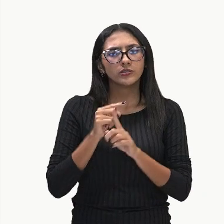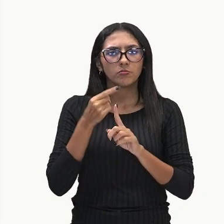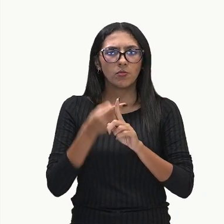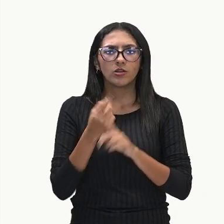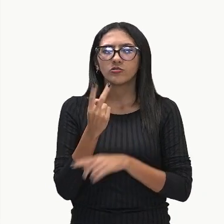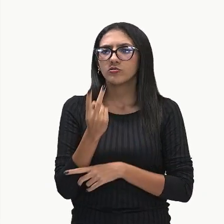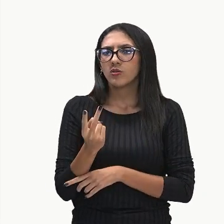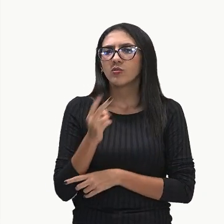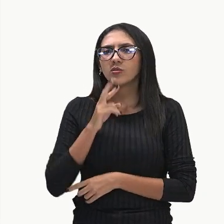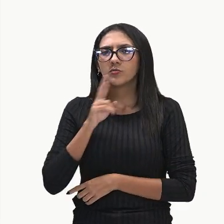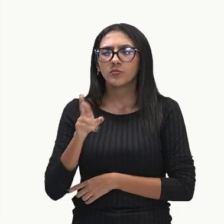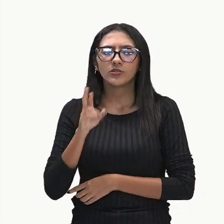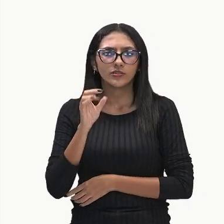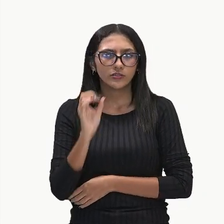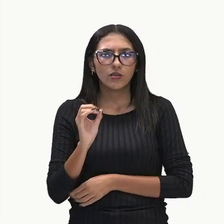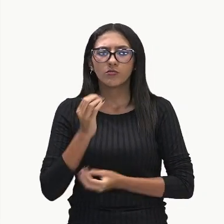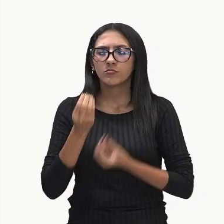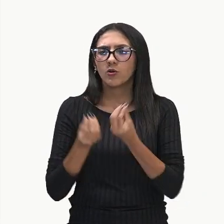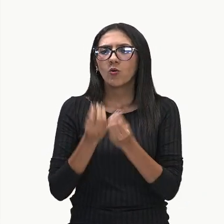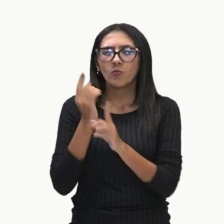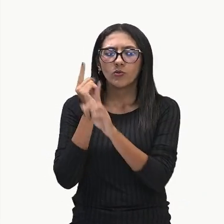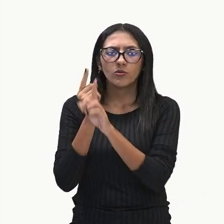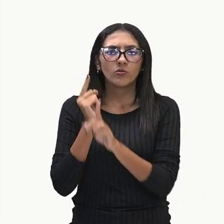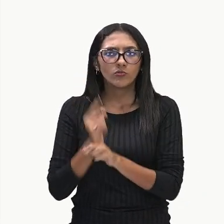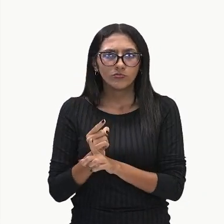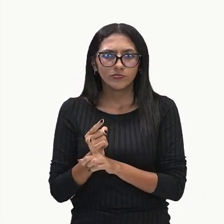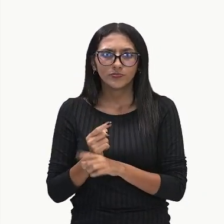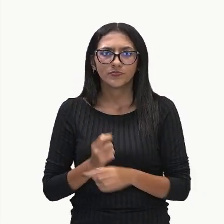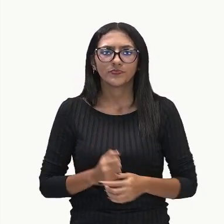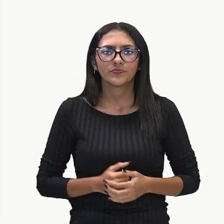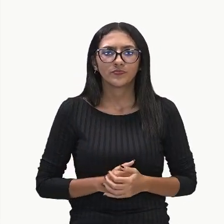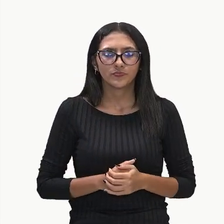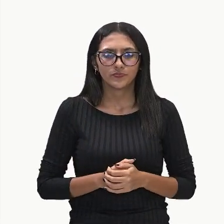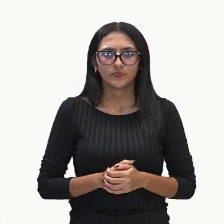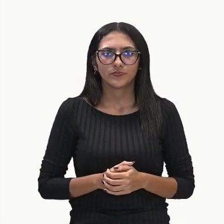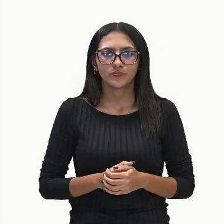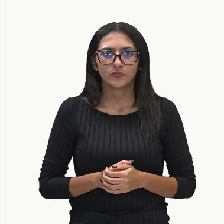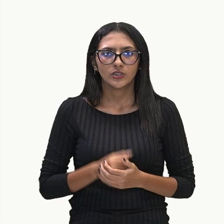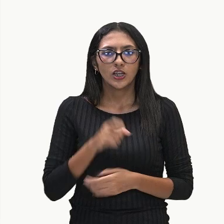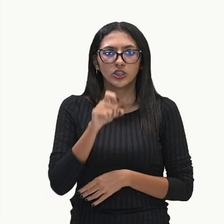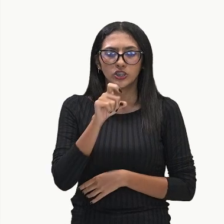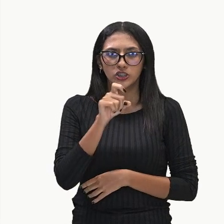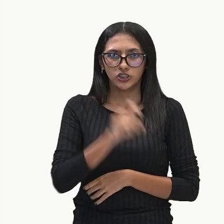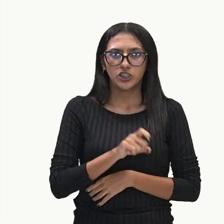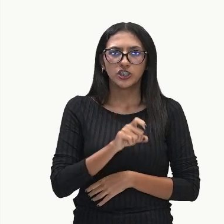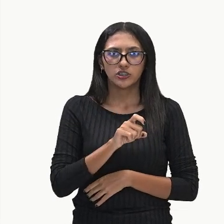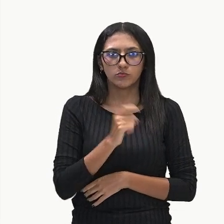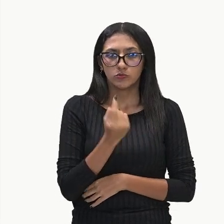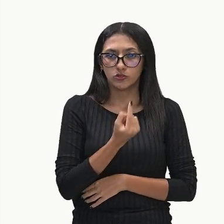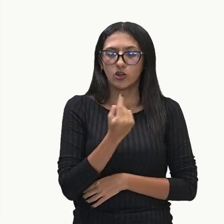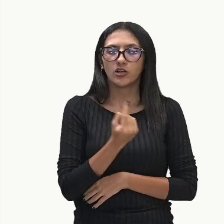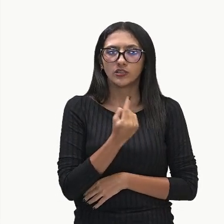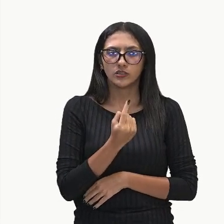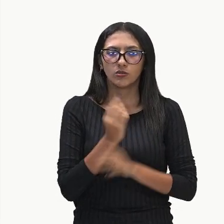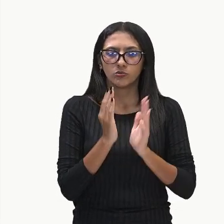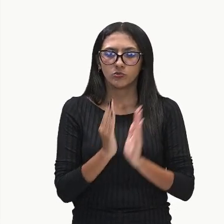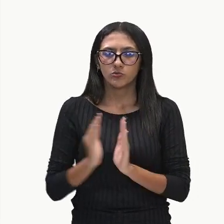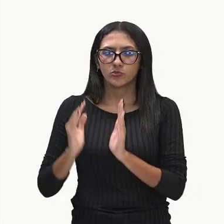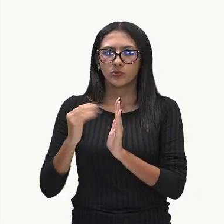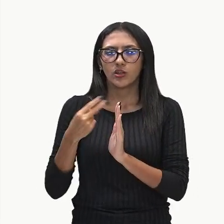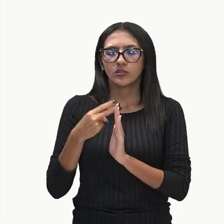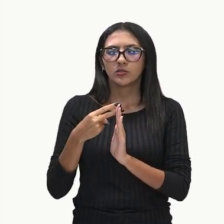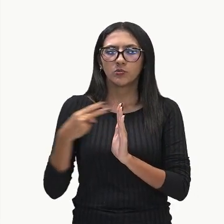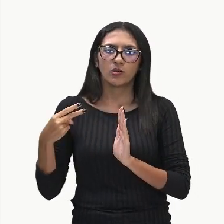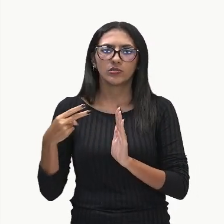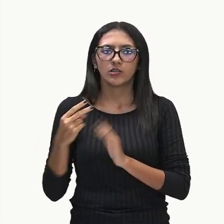igual a 0. Como se determina o valor do x? Quem tem a variável fica, quem não tem a variável vai para o